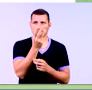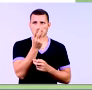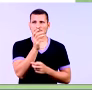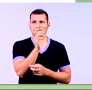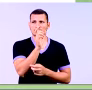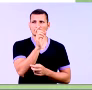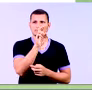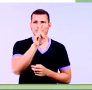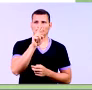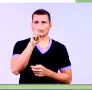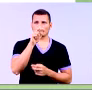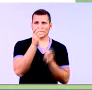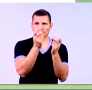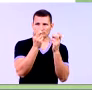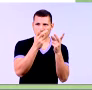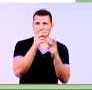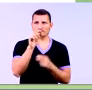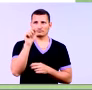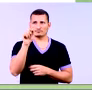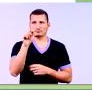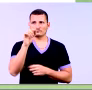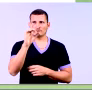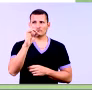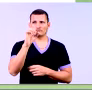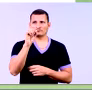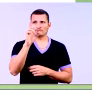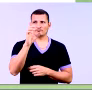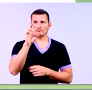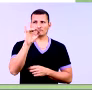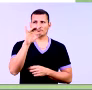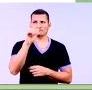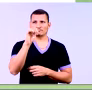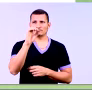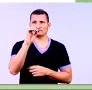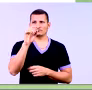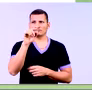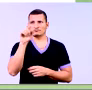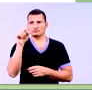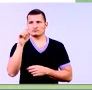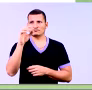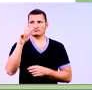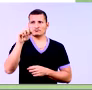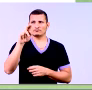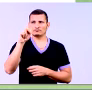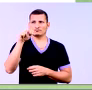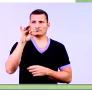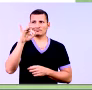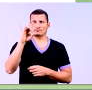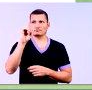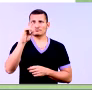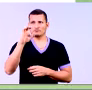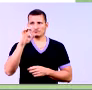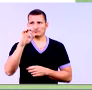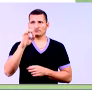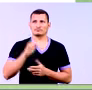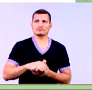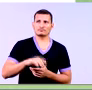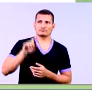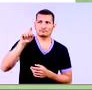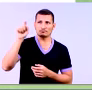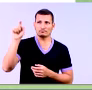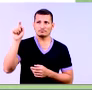descrição e o campo quantidade. Então, essas são duas tabelas no banco de dados. E aqui desse